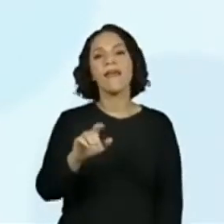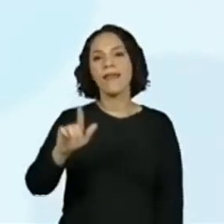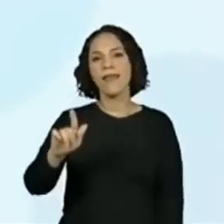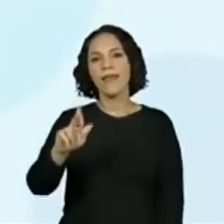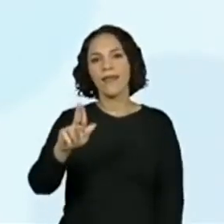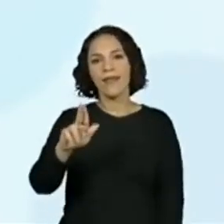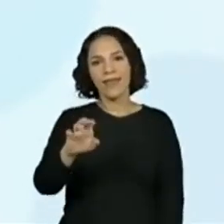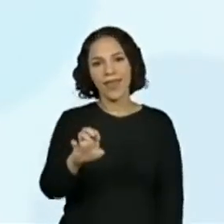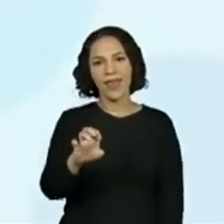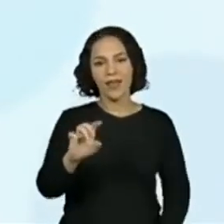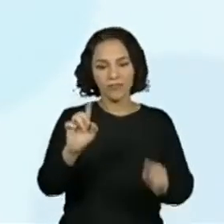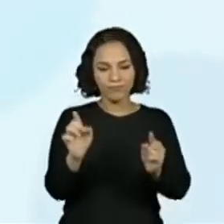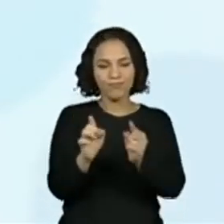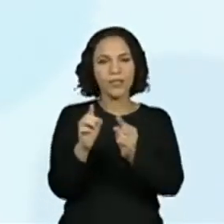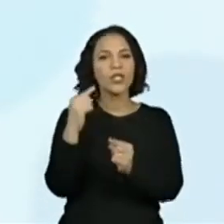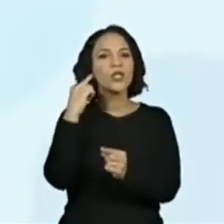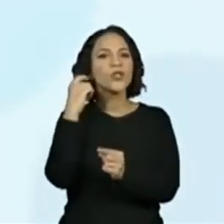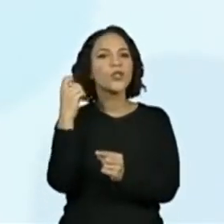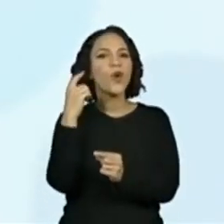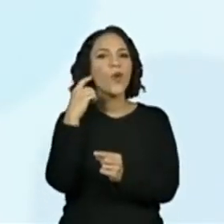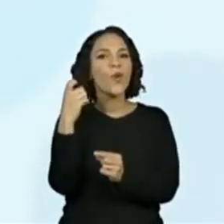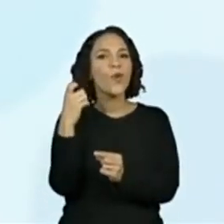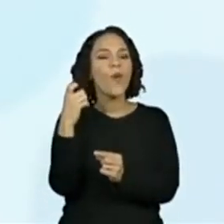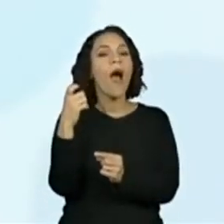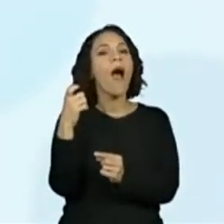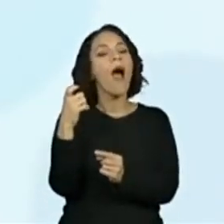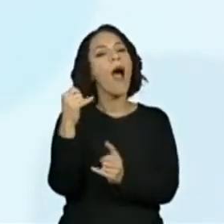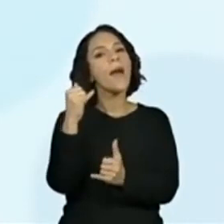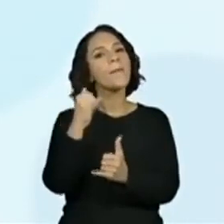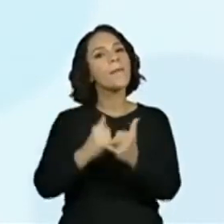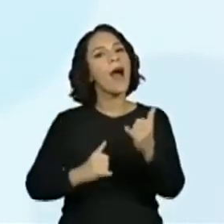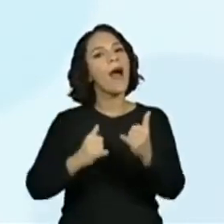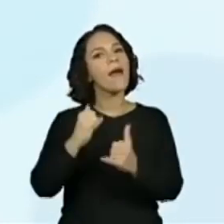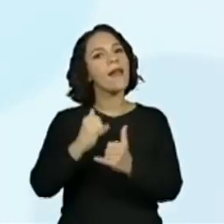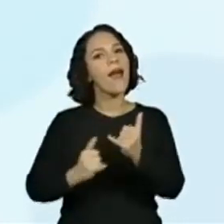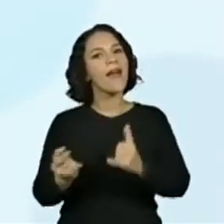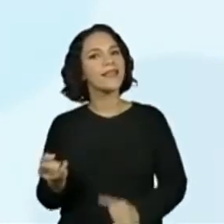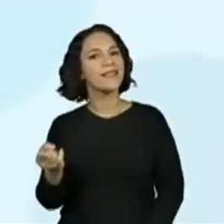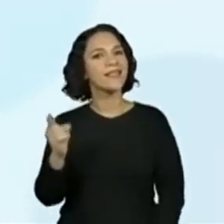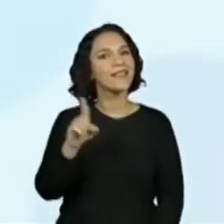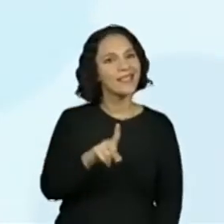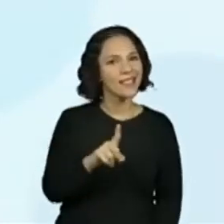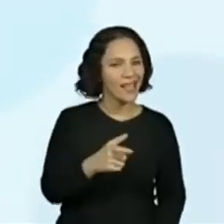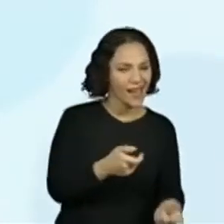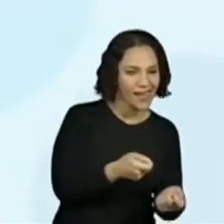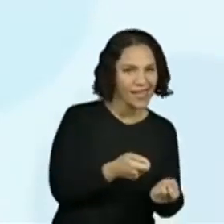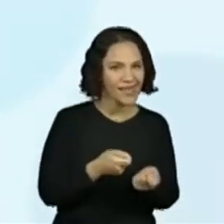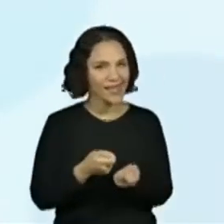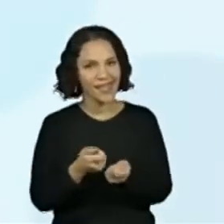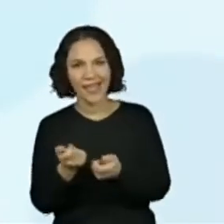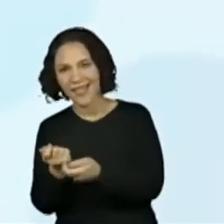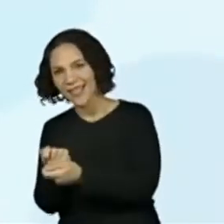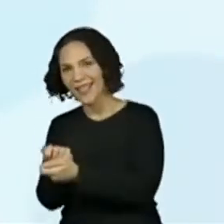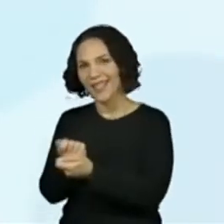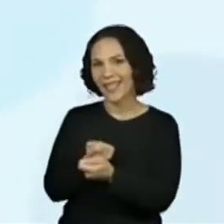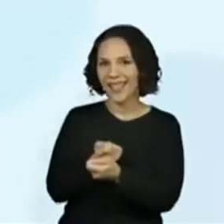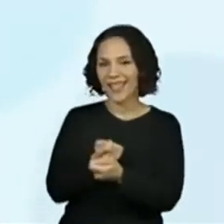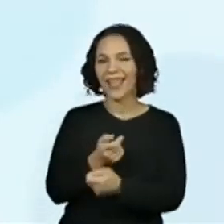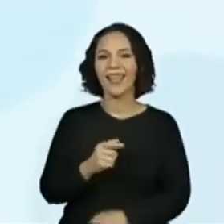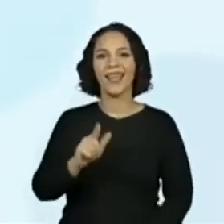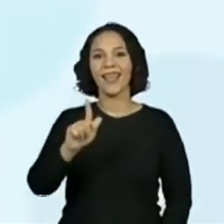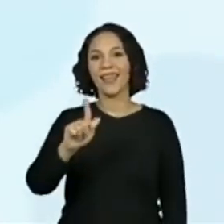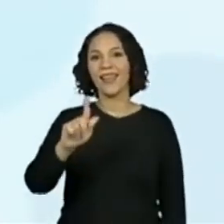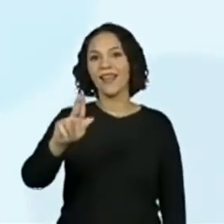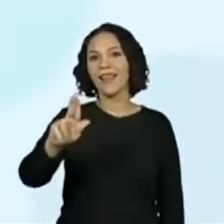aqui, professora Vivi? Esta parte, guê. Ah, agora todo mundo já sabe onde está escrito cabo de guerra. Sim,